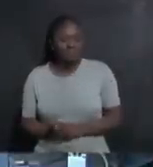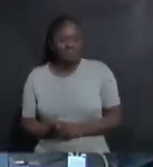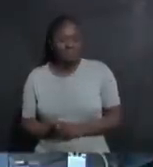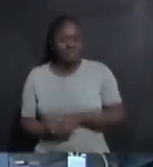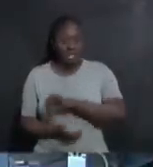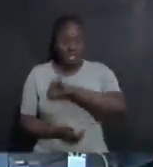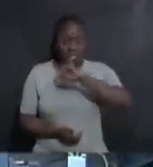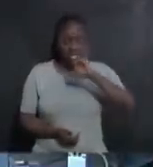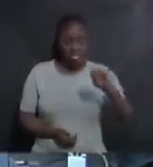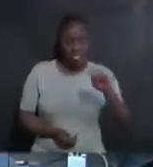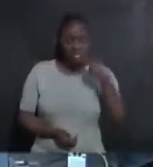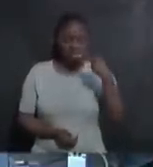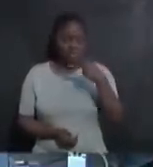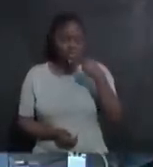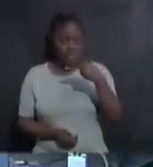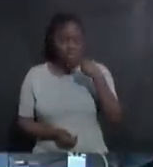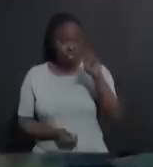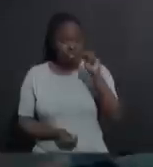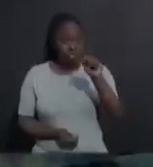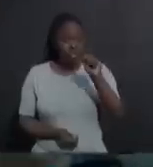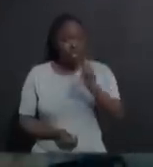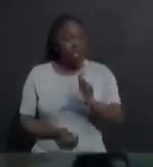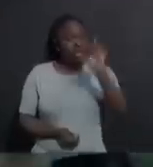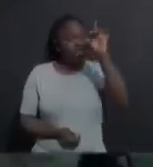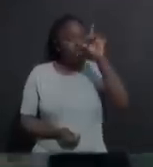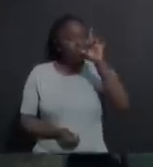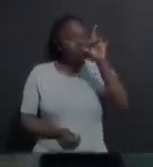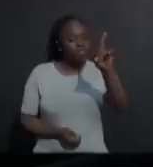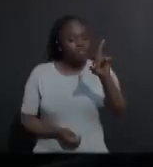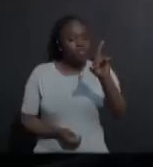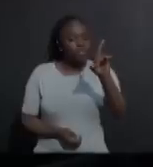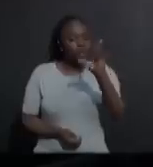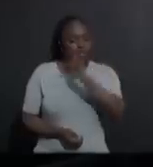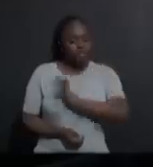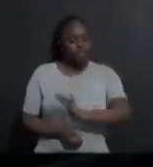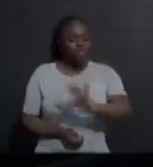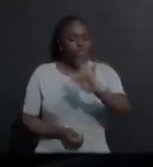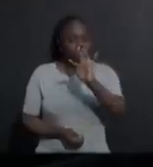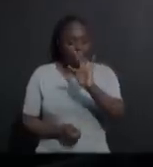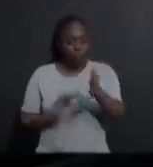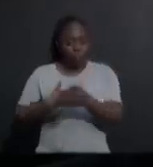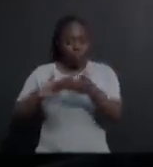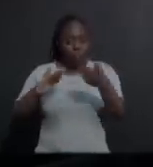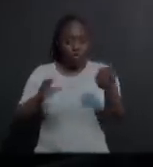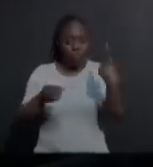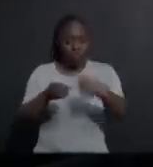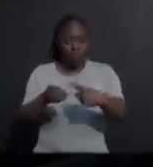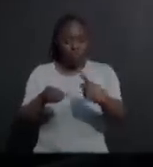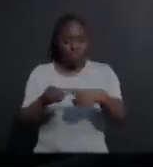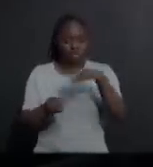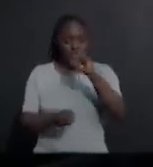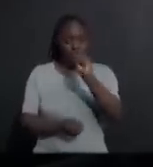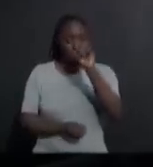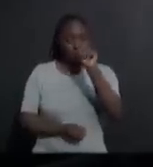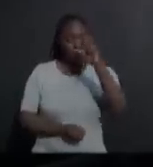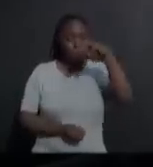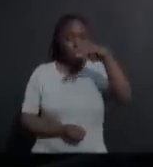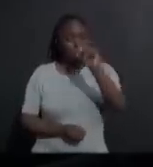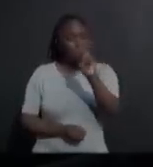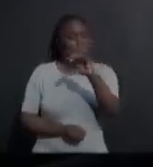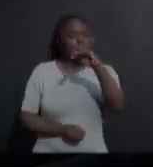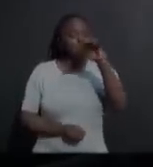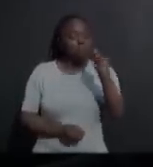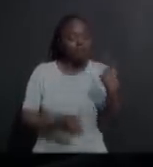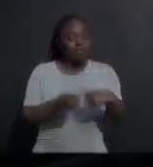E se eu te falar que Deus tirou Felipe de Samaria, onde a cidade inteira tinha convertido,